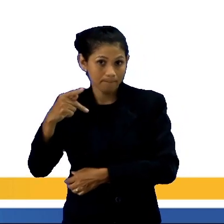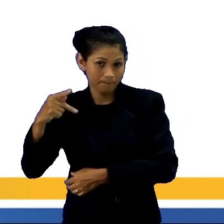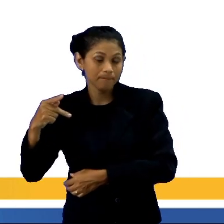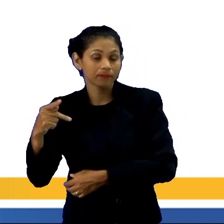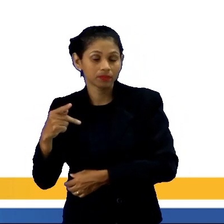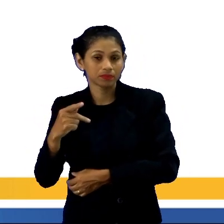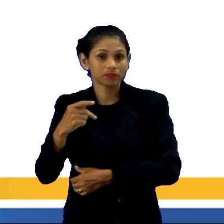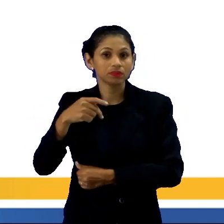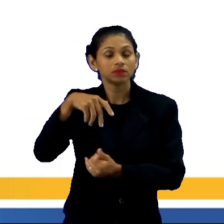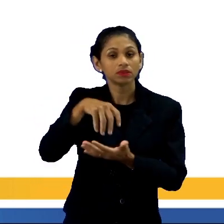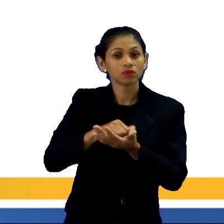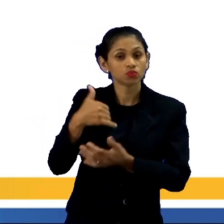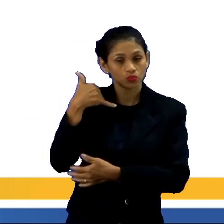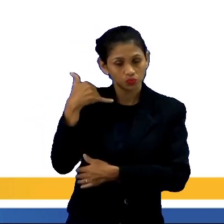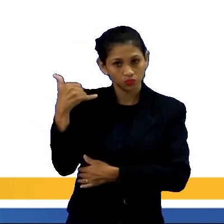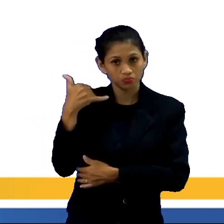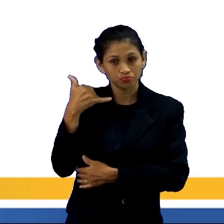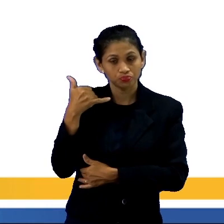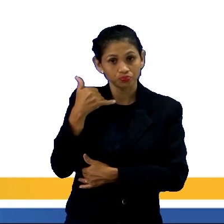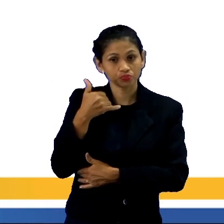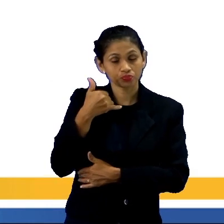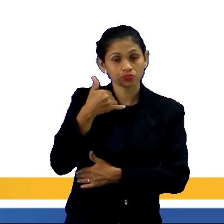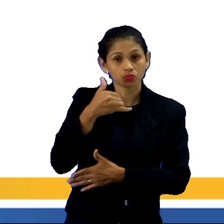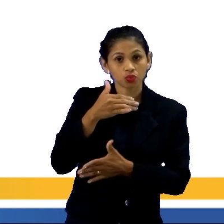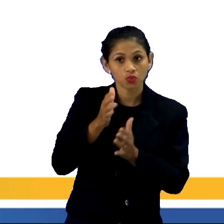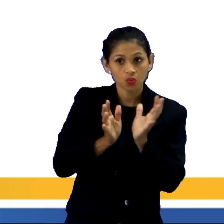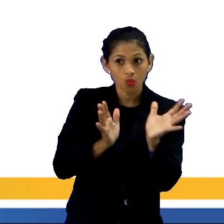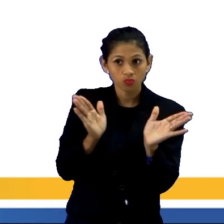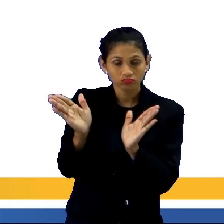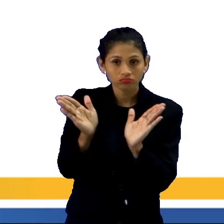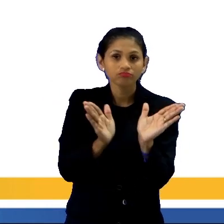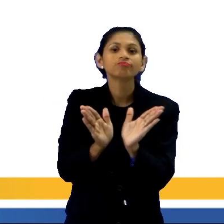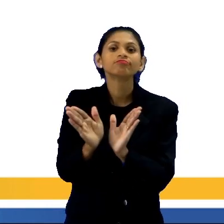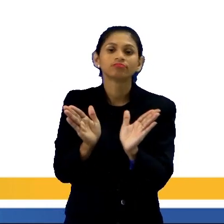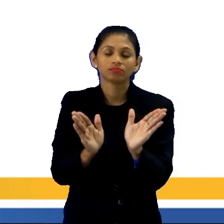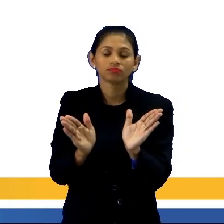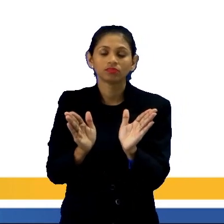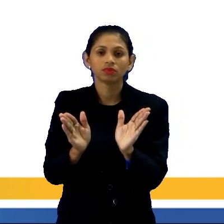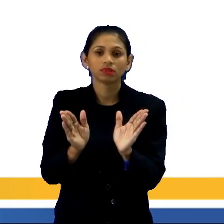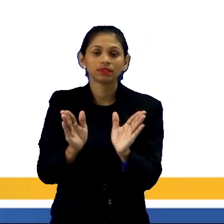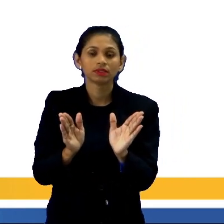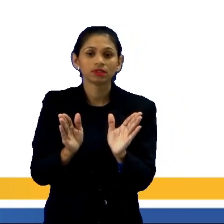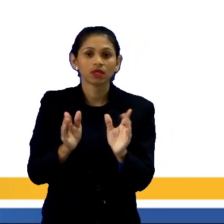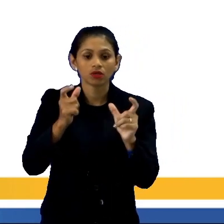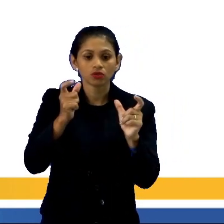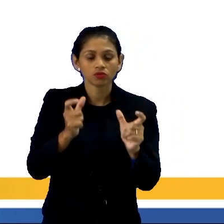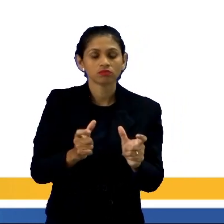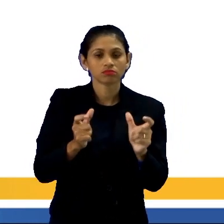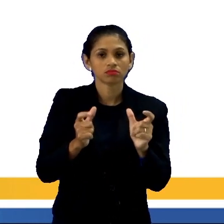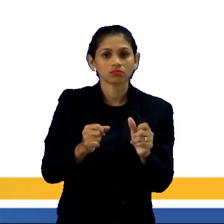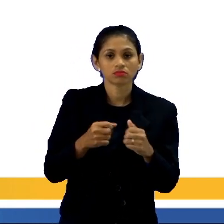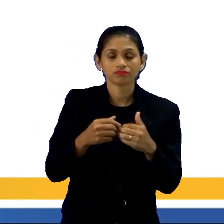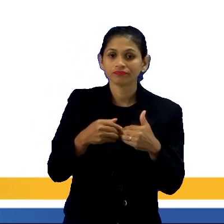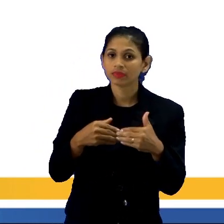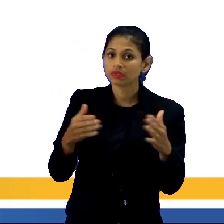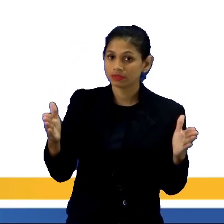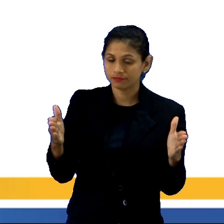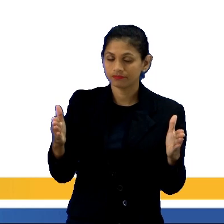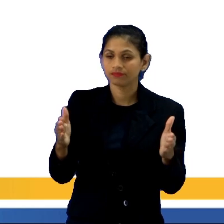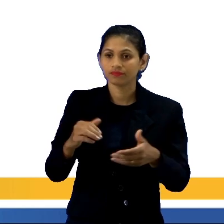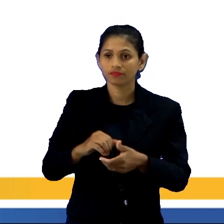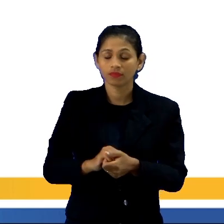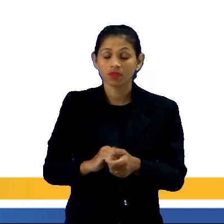no celular, com o compartilhamento de localização liberado. Assim, os passos de todos